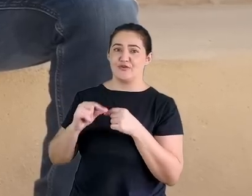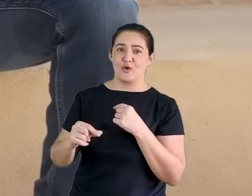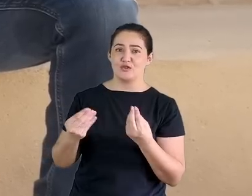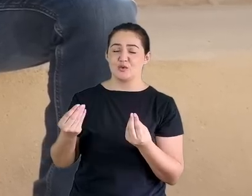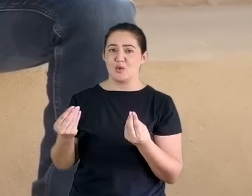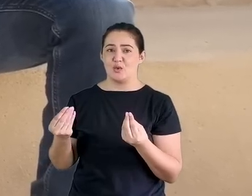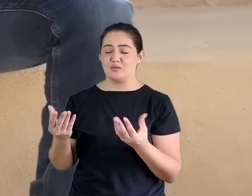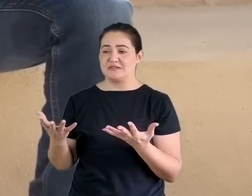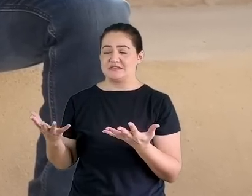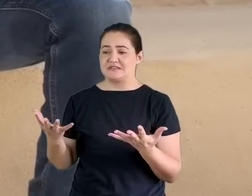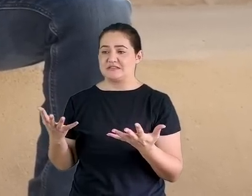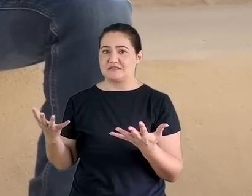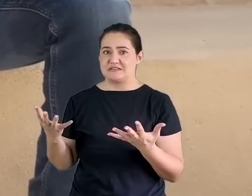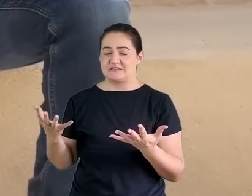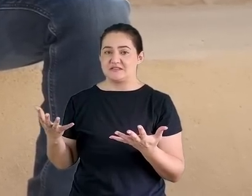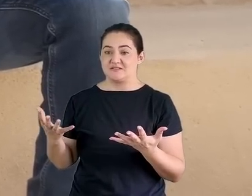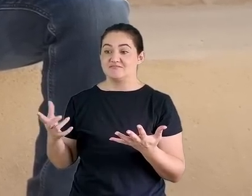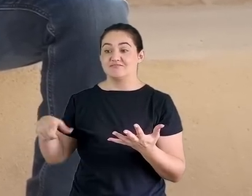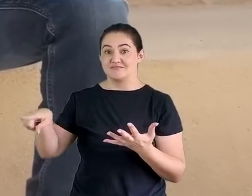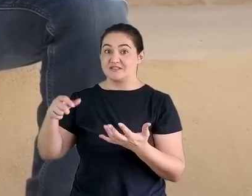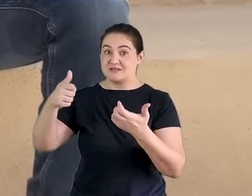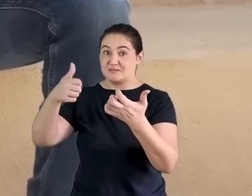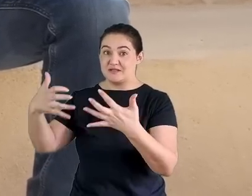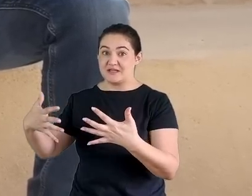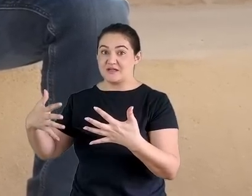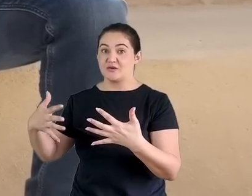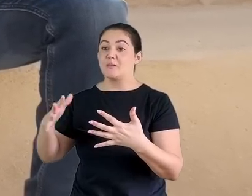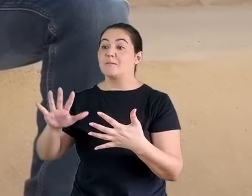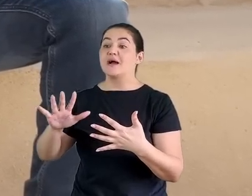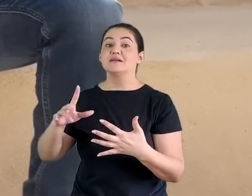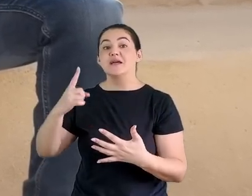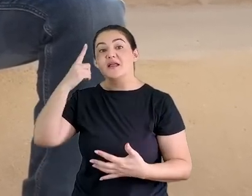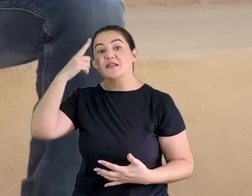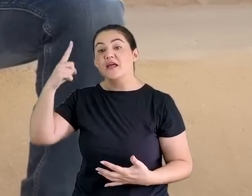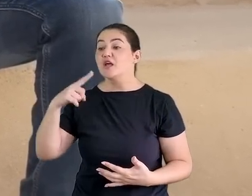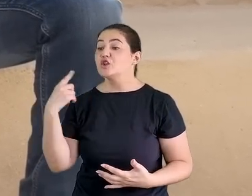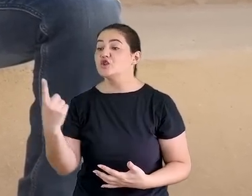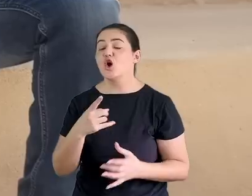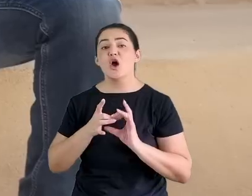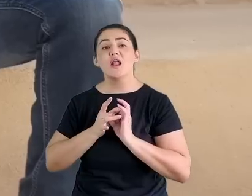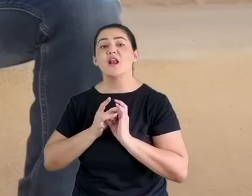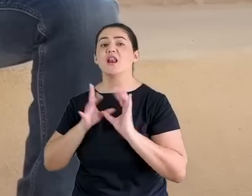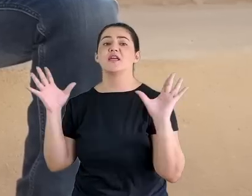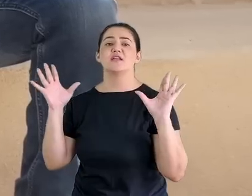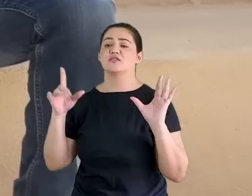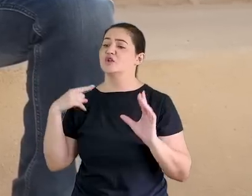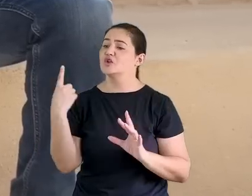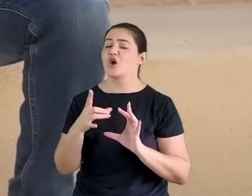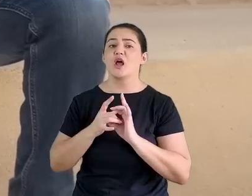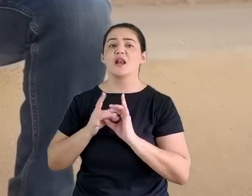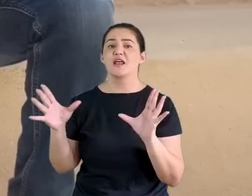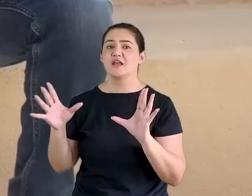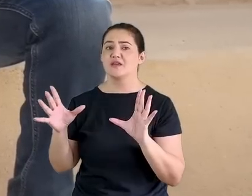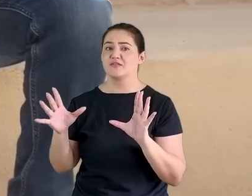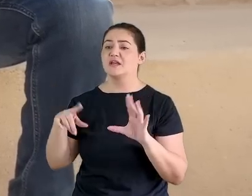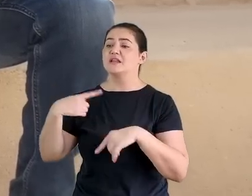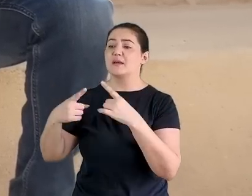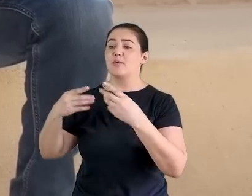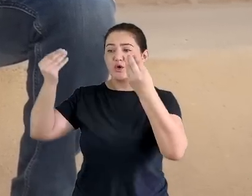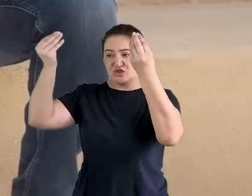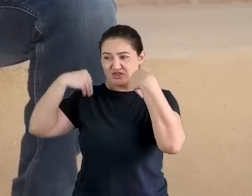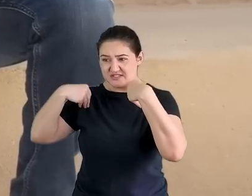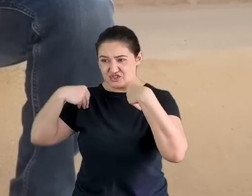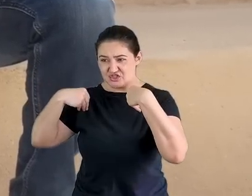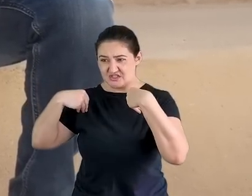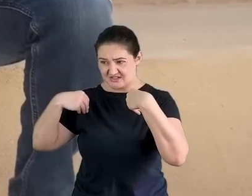de liberdade. Nós somos livres, ainda somos livres, e será que vamos dar nossa liberdade aos romanos? Será que eles vão